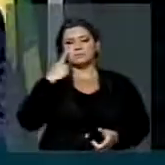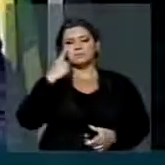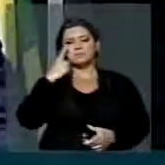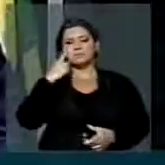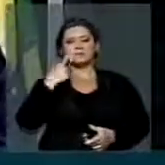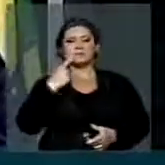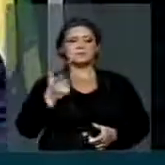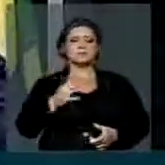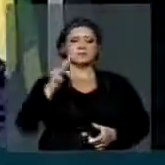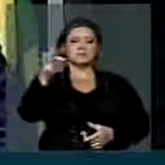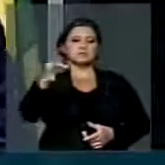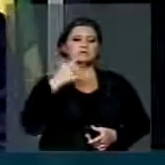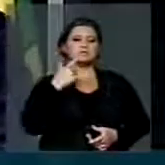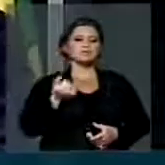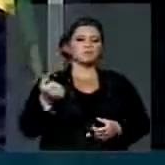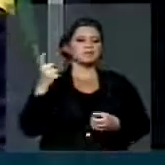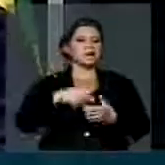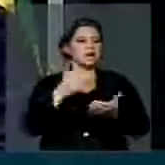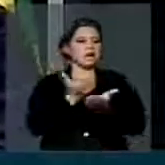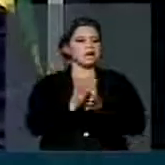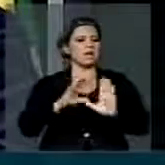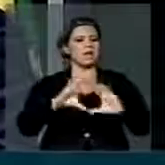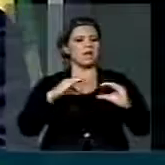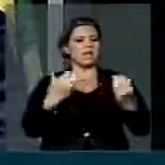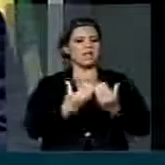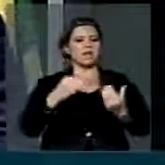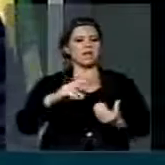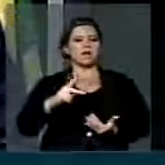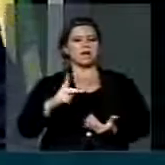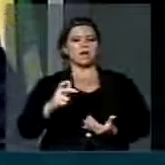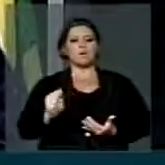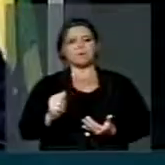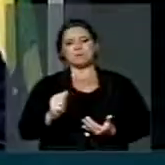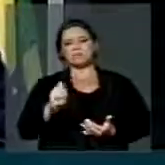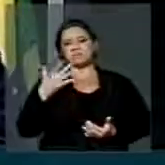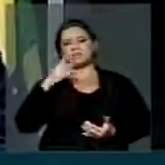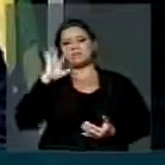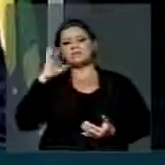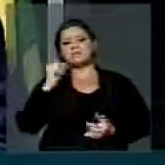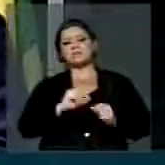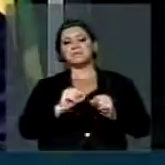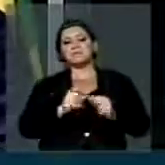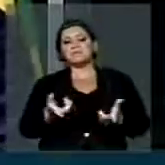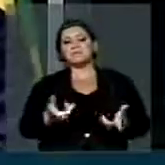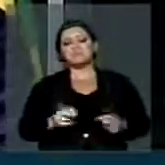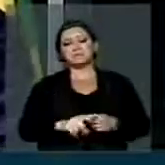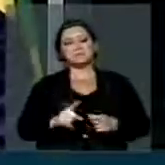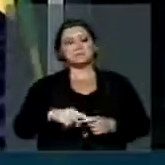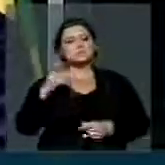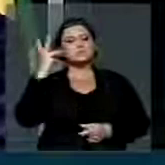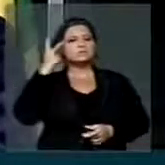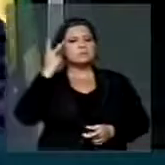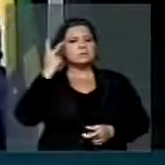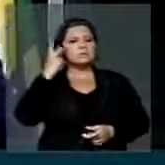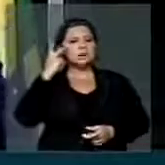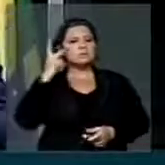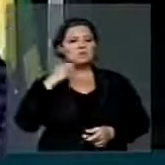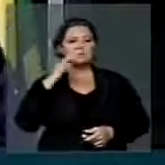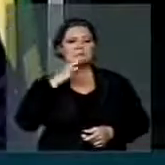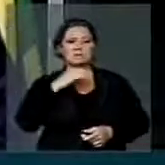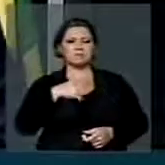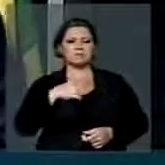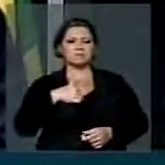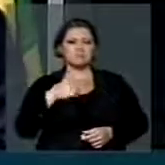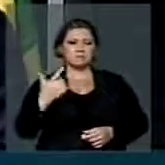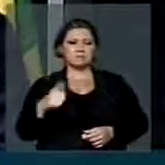ao legado da Copa, à herança da Copa. Talvez São Paulo tenha sido um dos poucos estados, ou o único estado que não colocou um